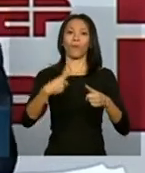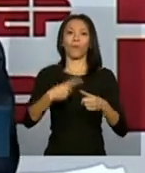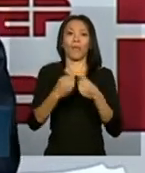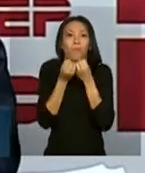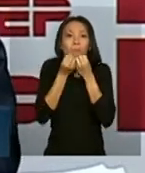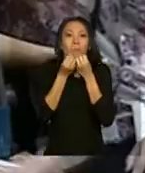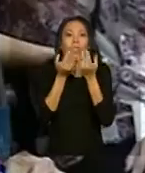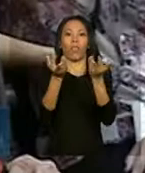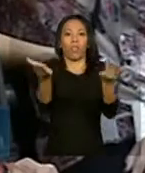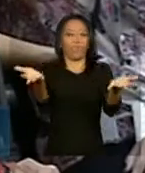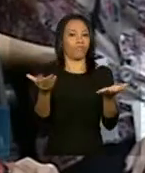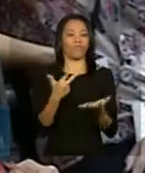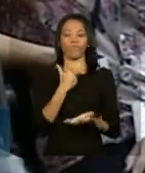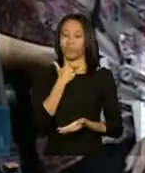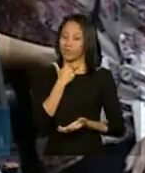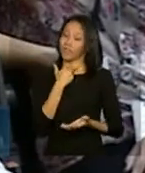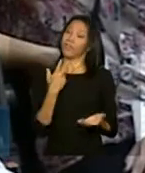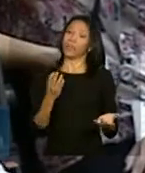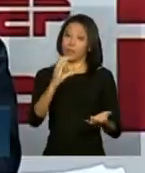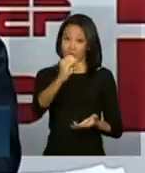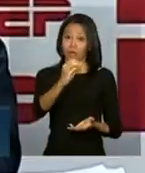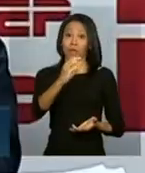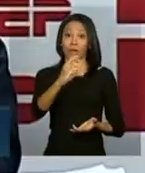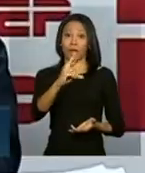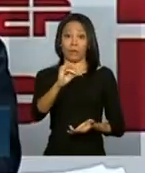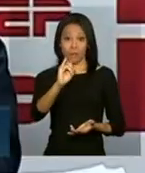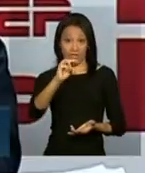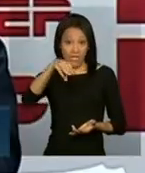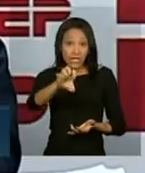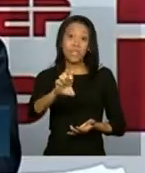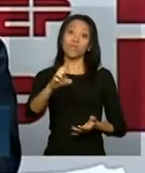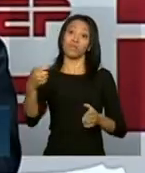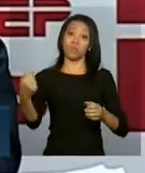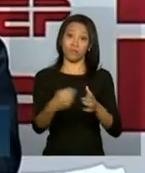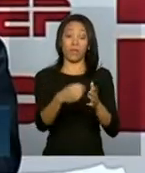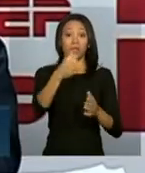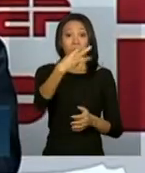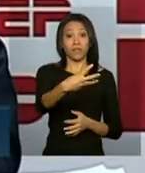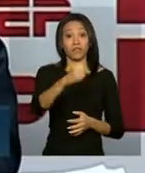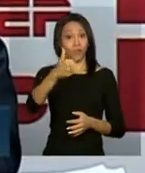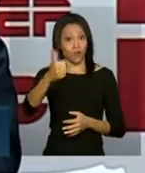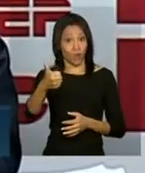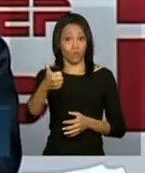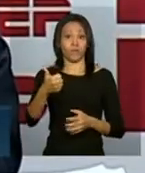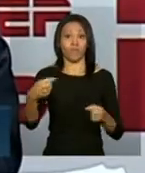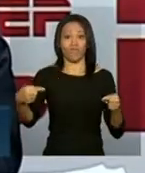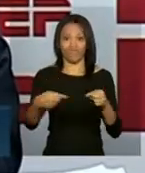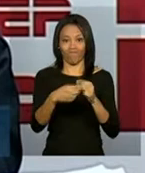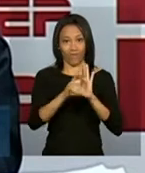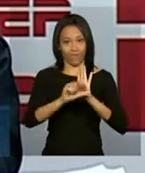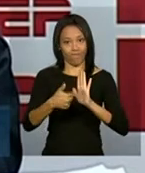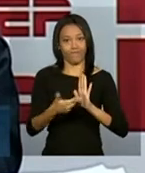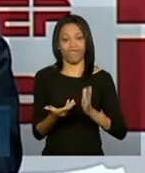prova. Ele cometeu um crime. É um crime, artigo 311-A do Código Penal.